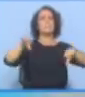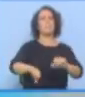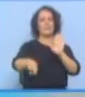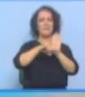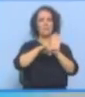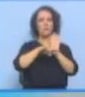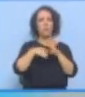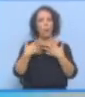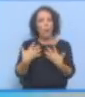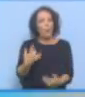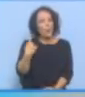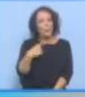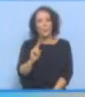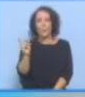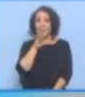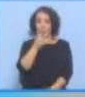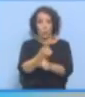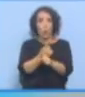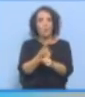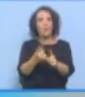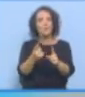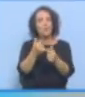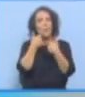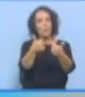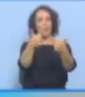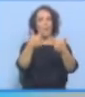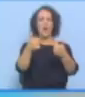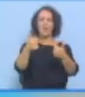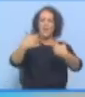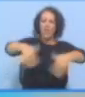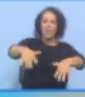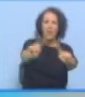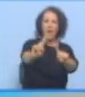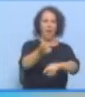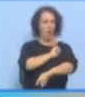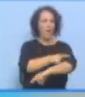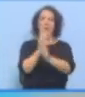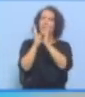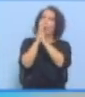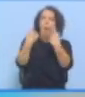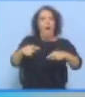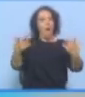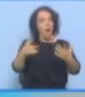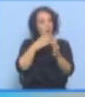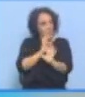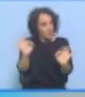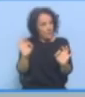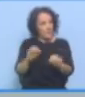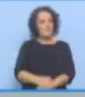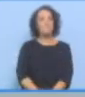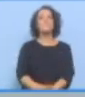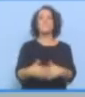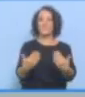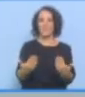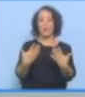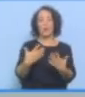é? Neste caso é uma coisa de esperança. Tende coragem, não temais, Deus está convosco. Ei, que maravilha. É nesse tom também que